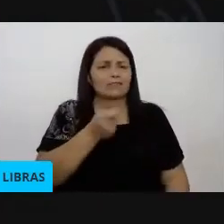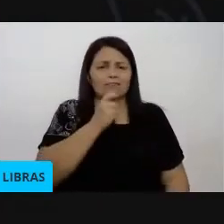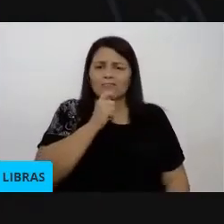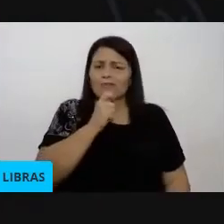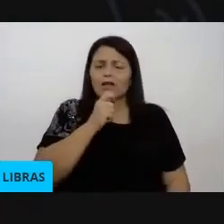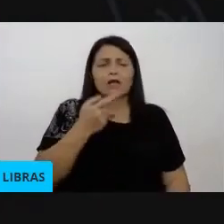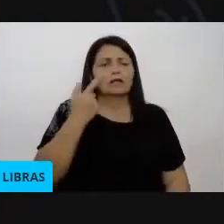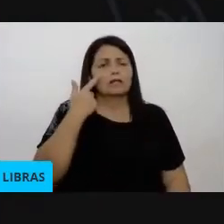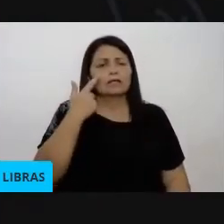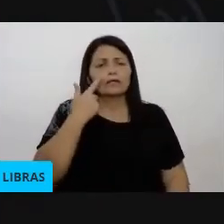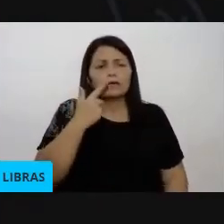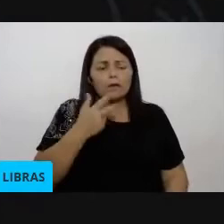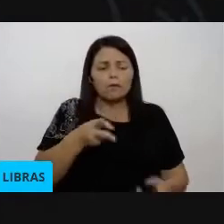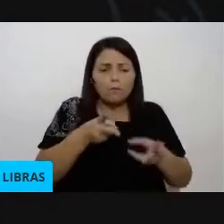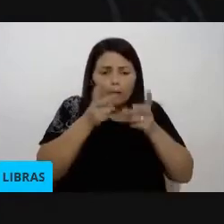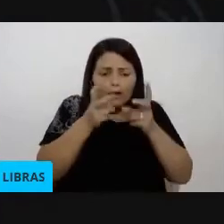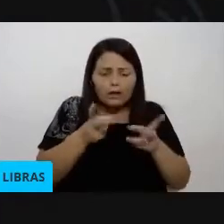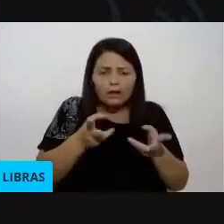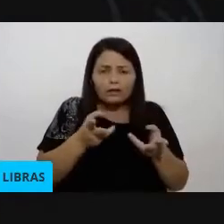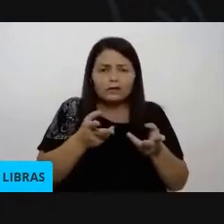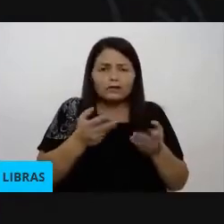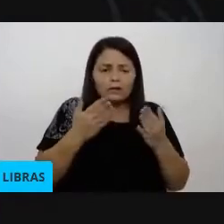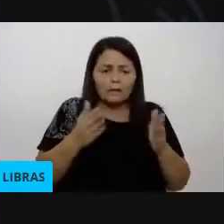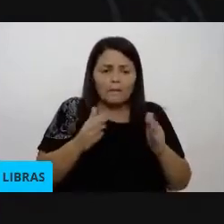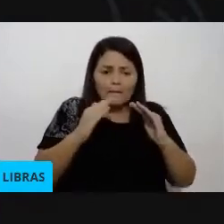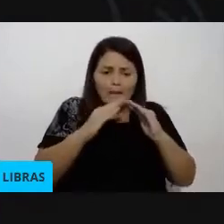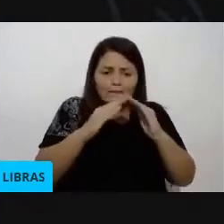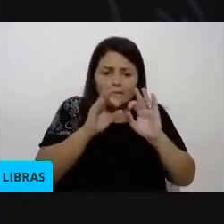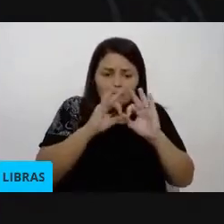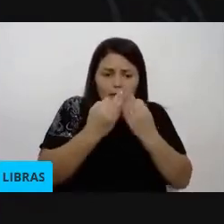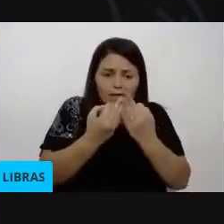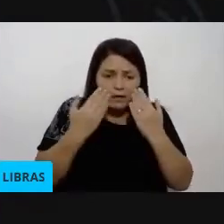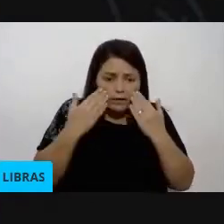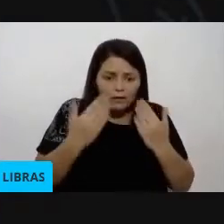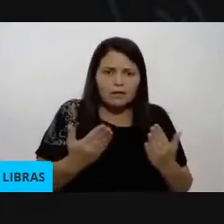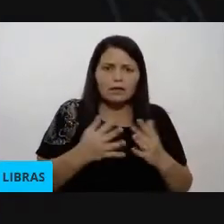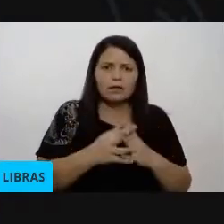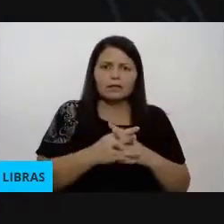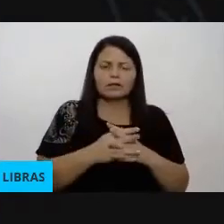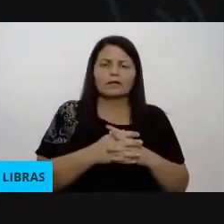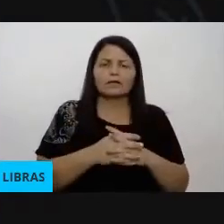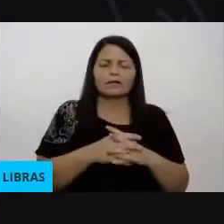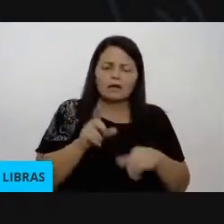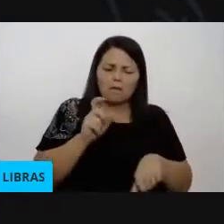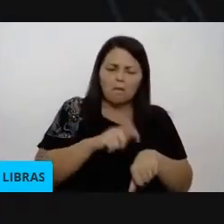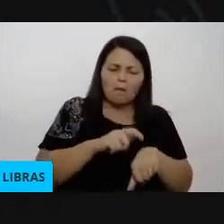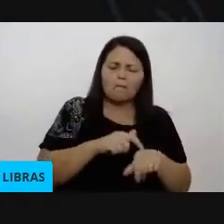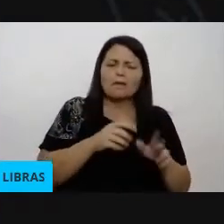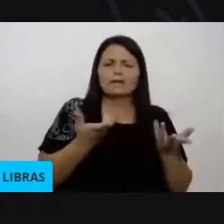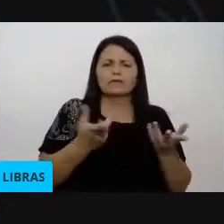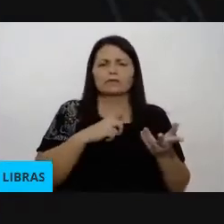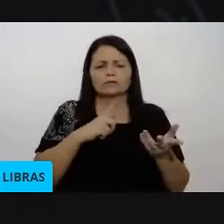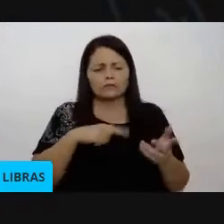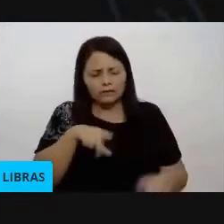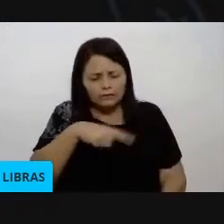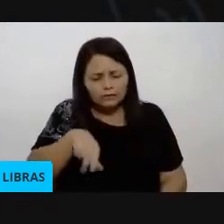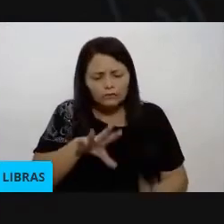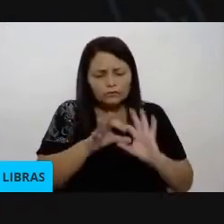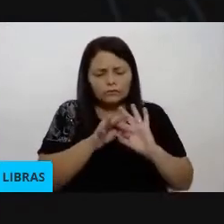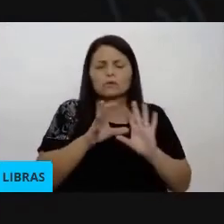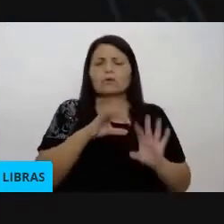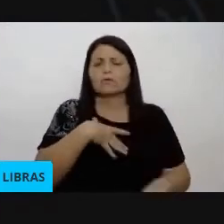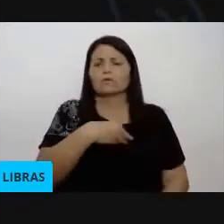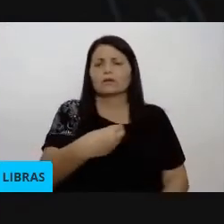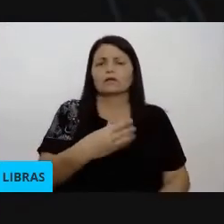Tente olhar para perto daqui, ó, da minha casa, eu olho para cá. Criar momentos que eu possa estar com os meus filhos.